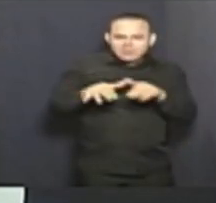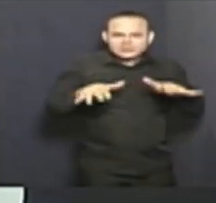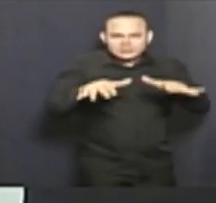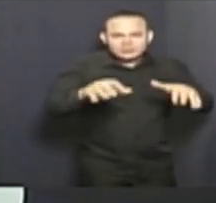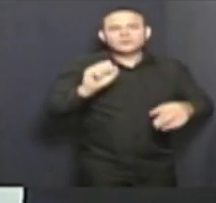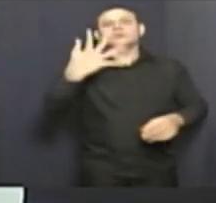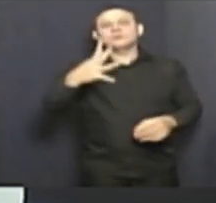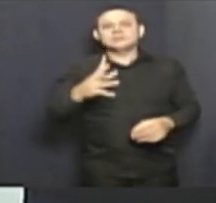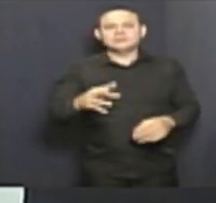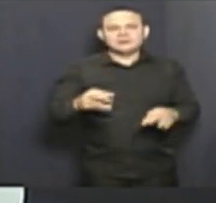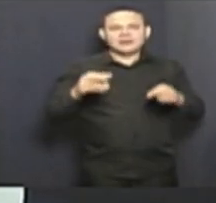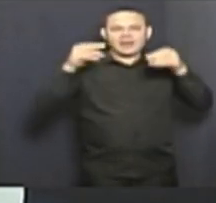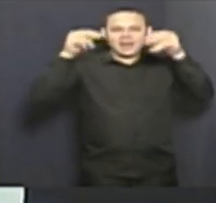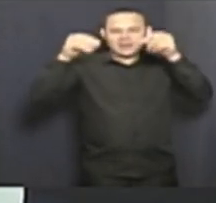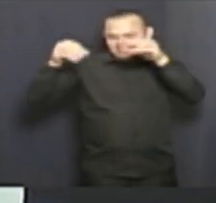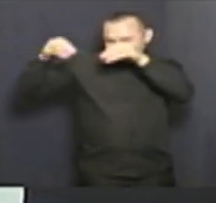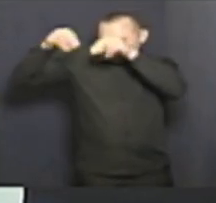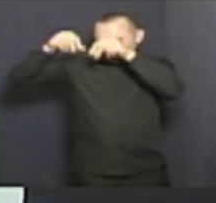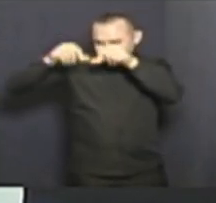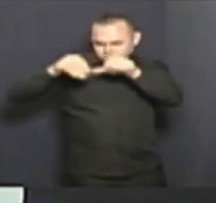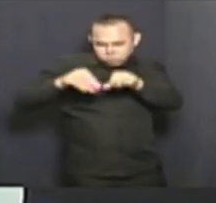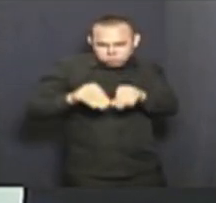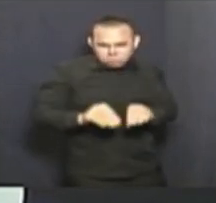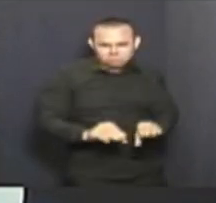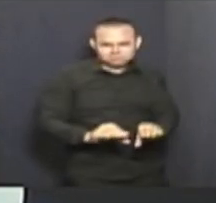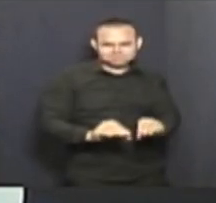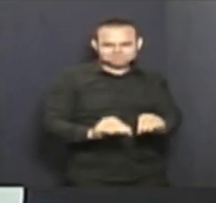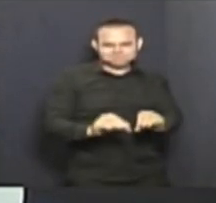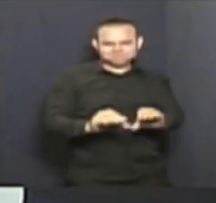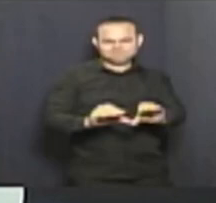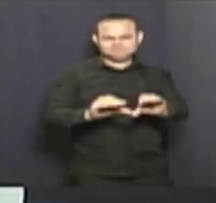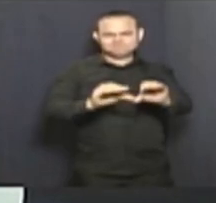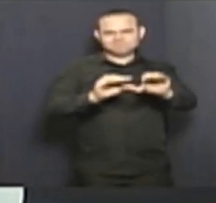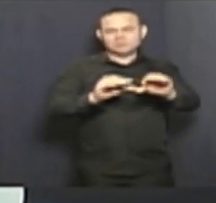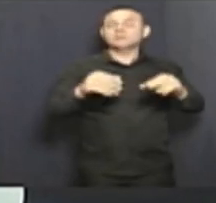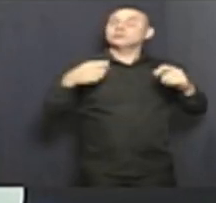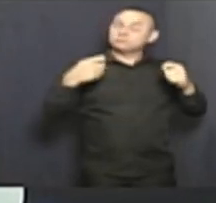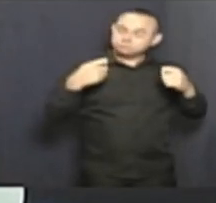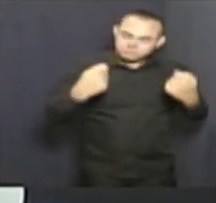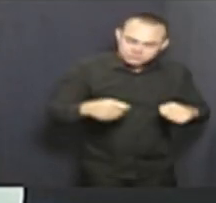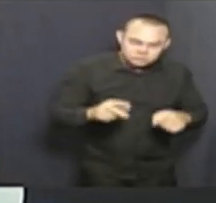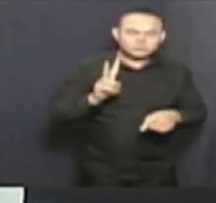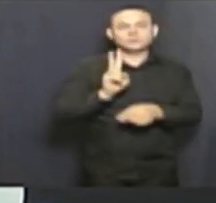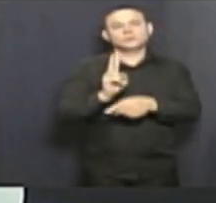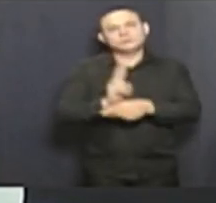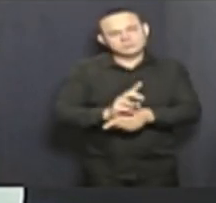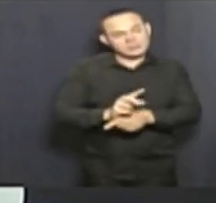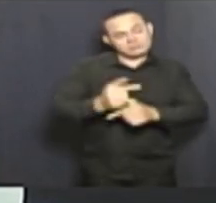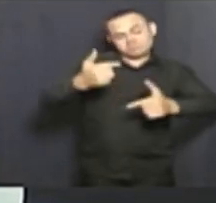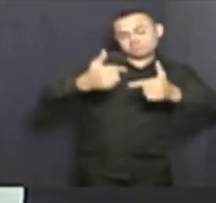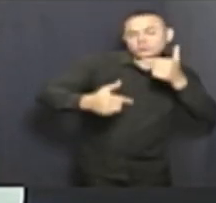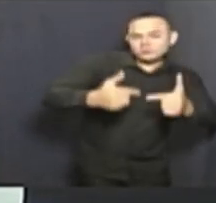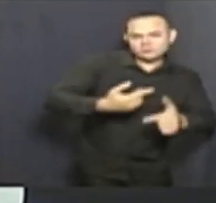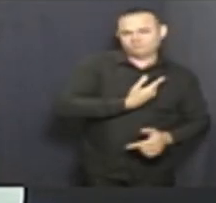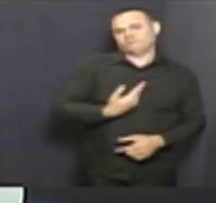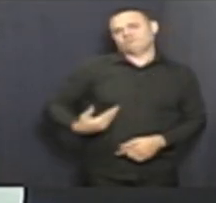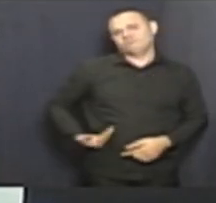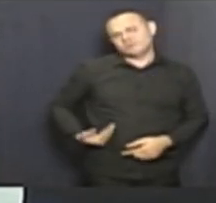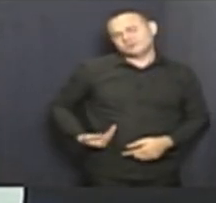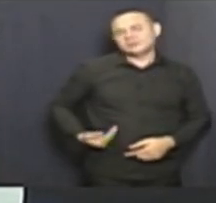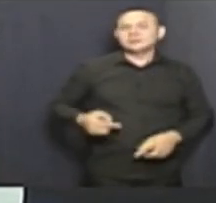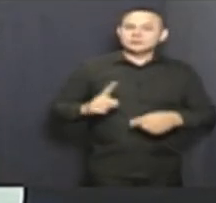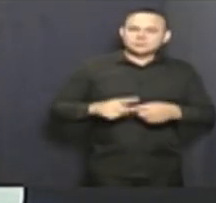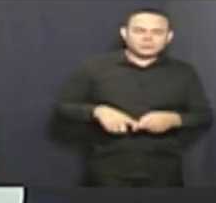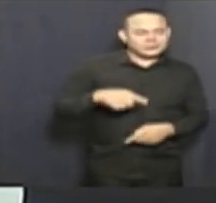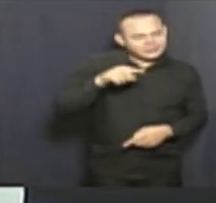assoreou praticamente a totalidade não tem que ter muito cuidado com as políticas governamentais que muitas delas como essa são